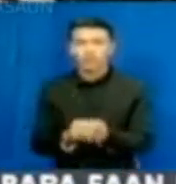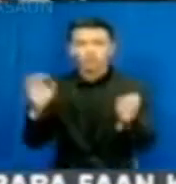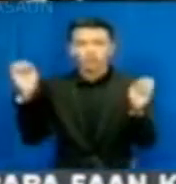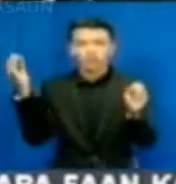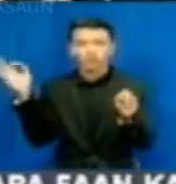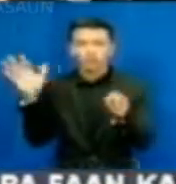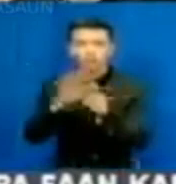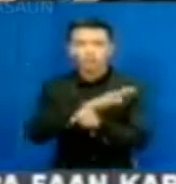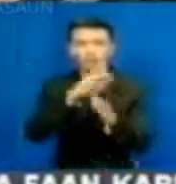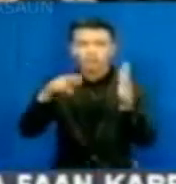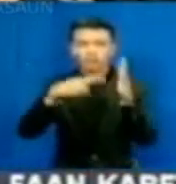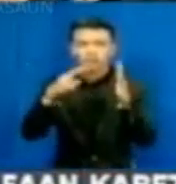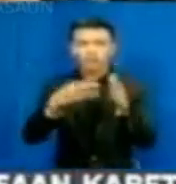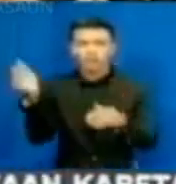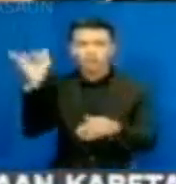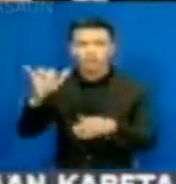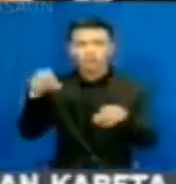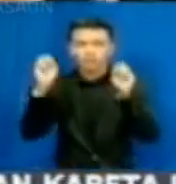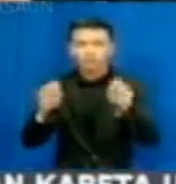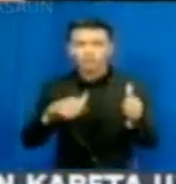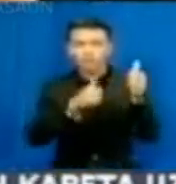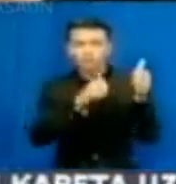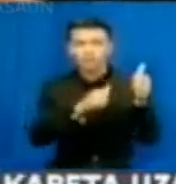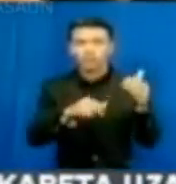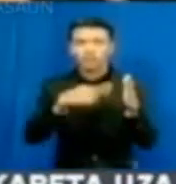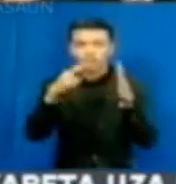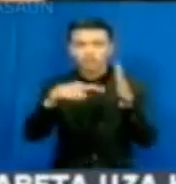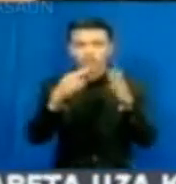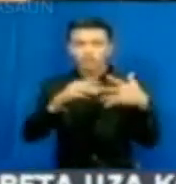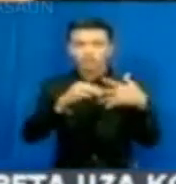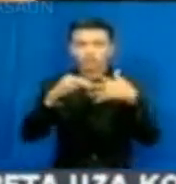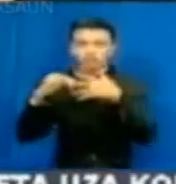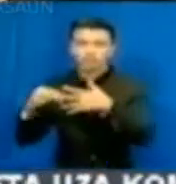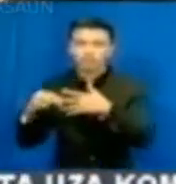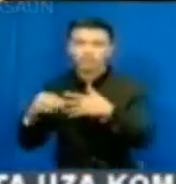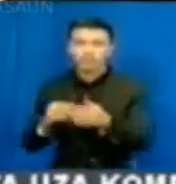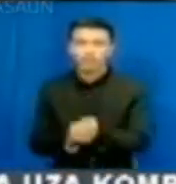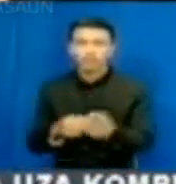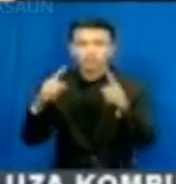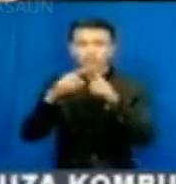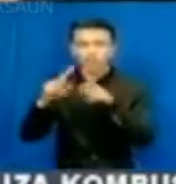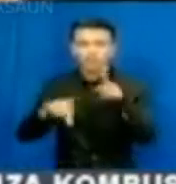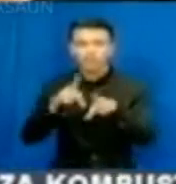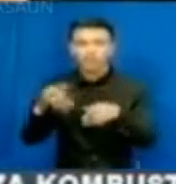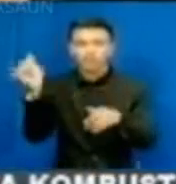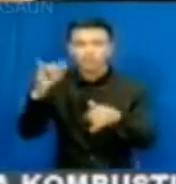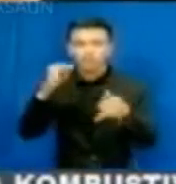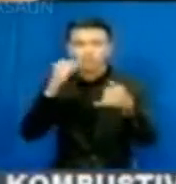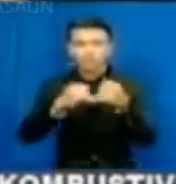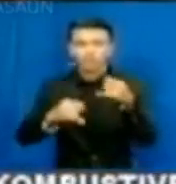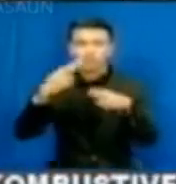completa criterio geral, mas bem, sira beletur criterio específico no criterio eliminação para aplicante, sira no ico sira naranja